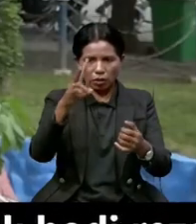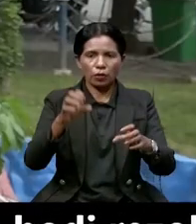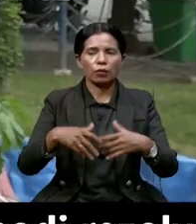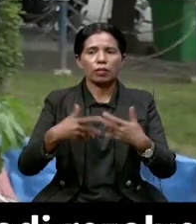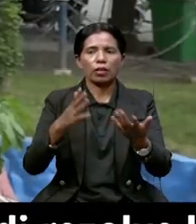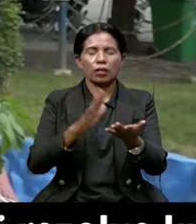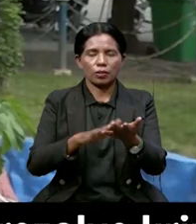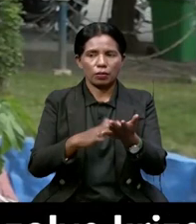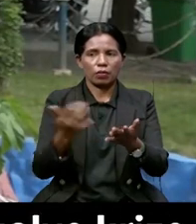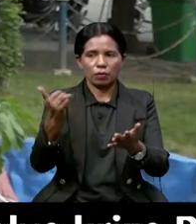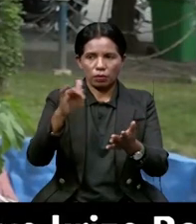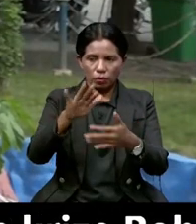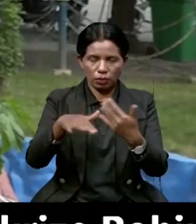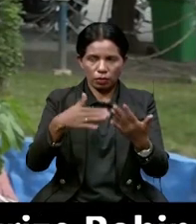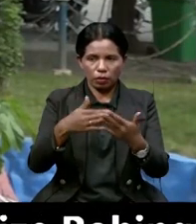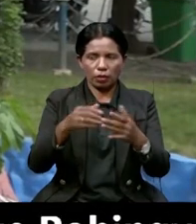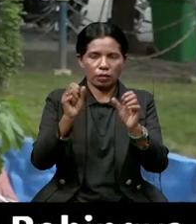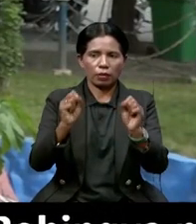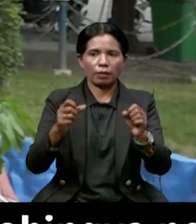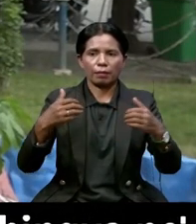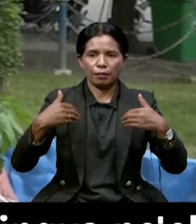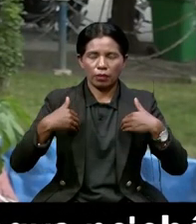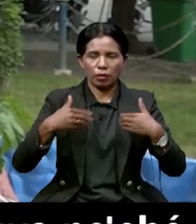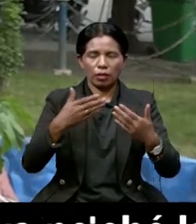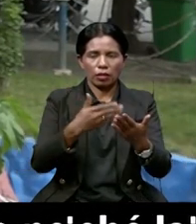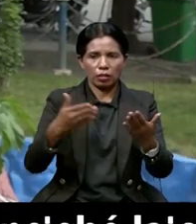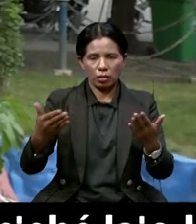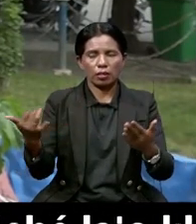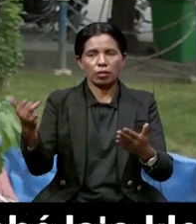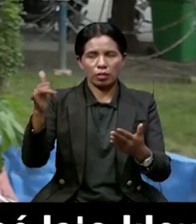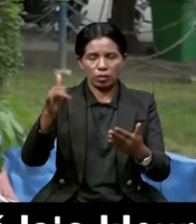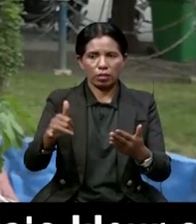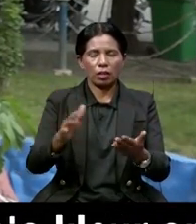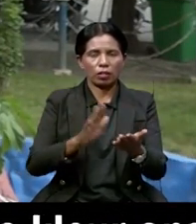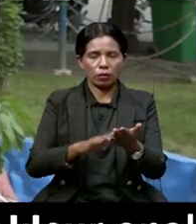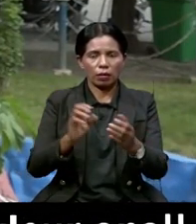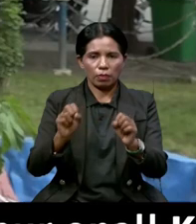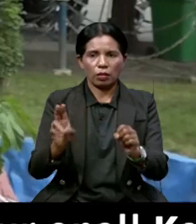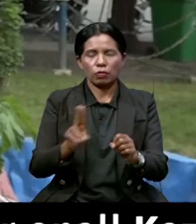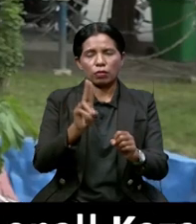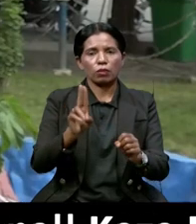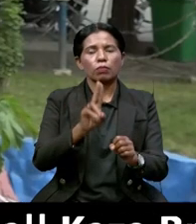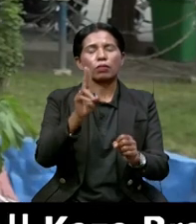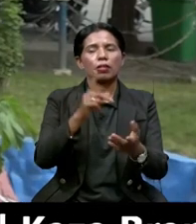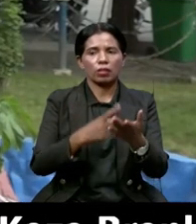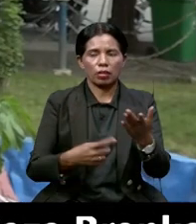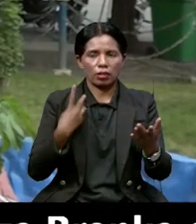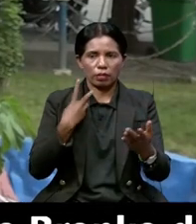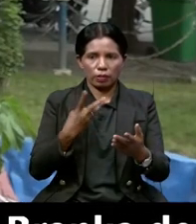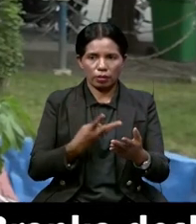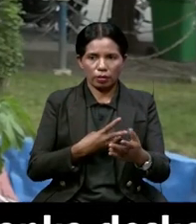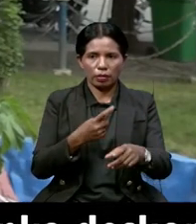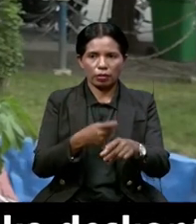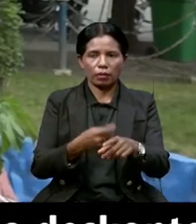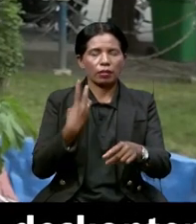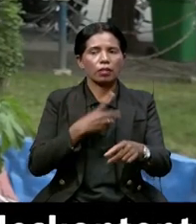escola sirene tem que pelo menos tem que yana facilidade balu nebe escola utiliza. Mas bem meu ser me puja. Nema que tá momento ne